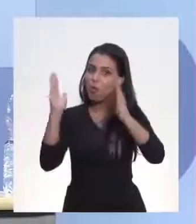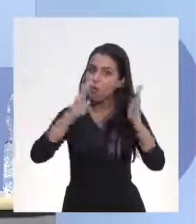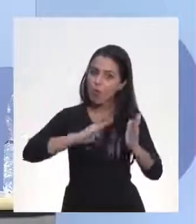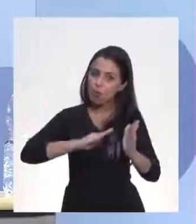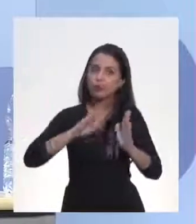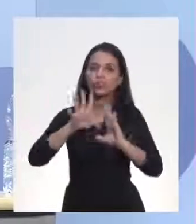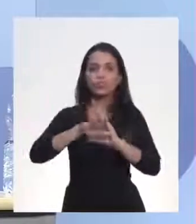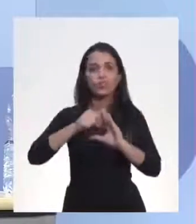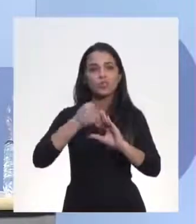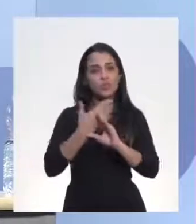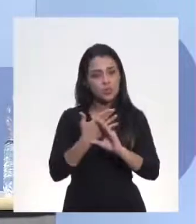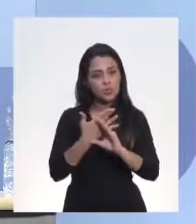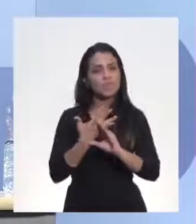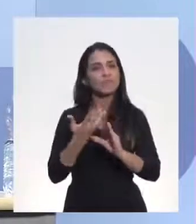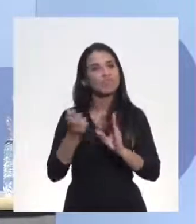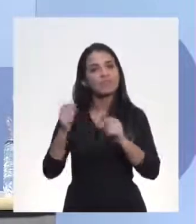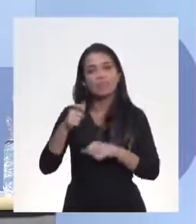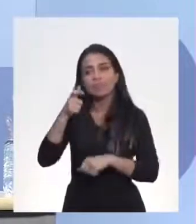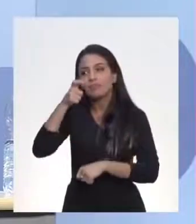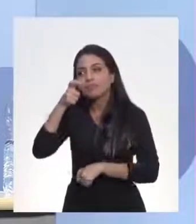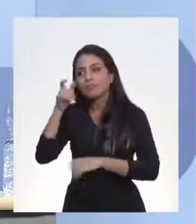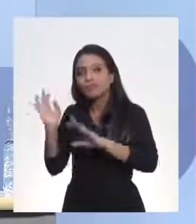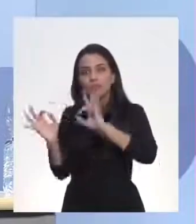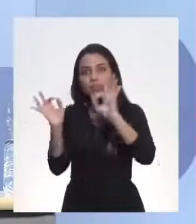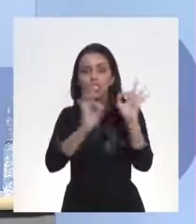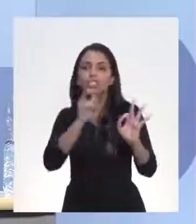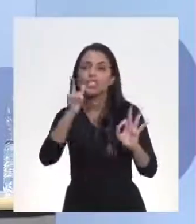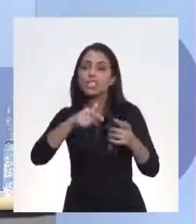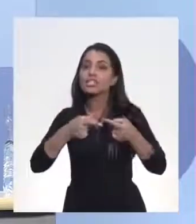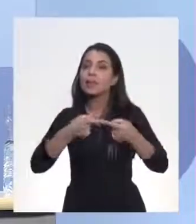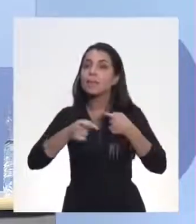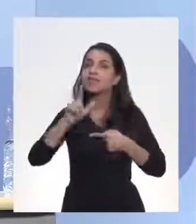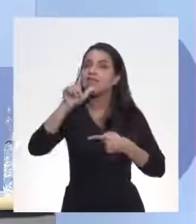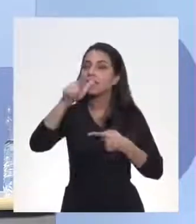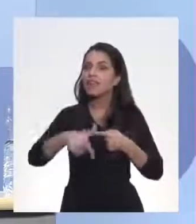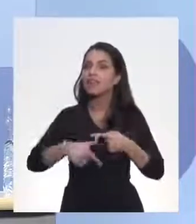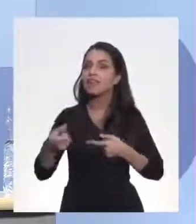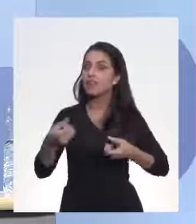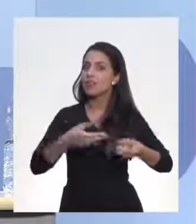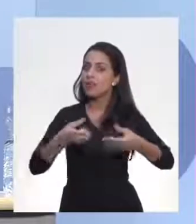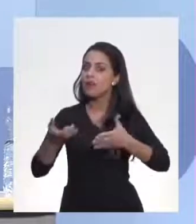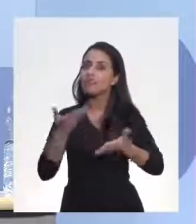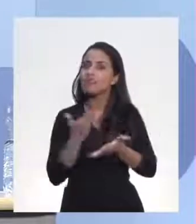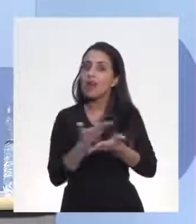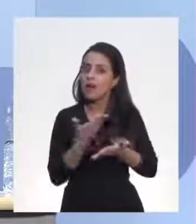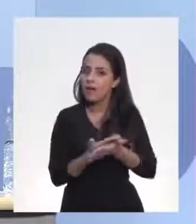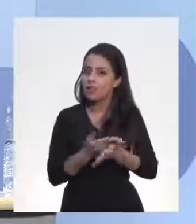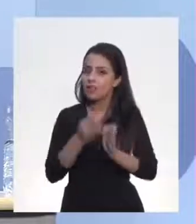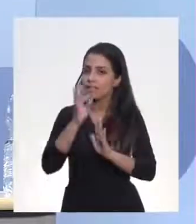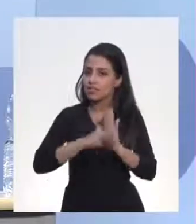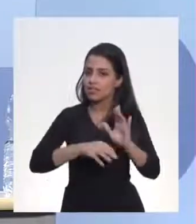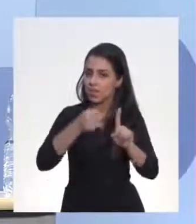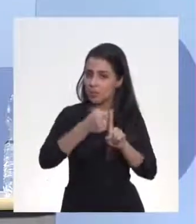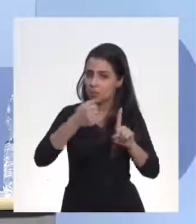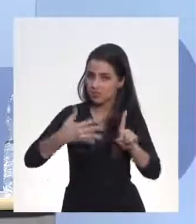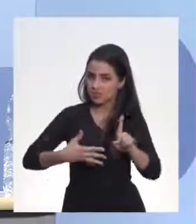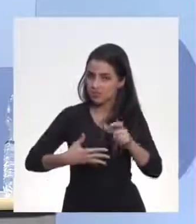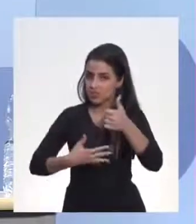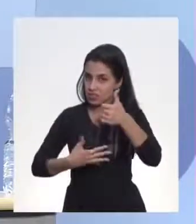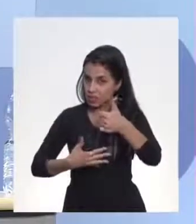lá no canal conferir de novo. Semana que vem são novas aulas, a gente fala de texto argumentativo. Tá bom, galera?